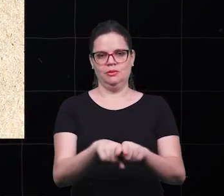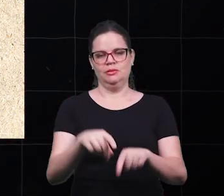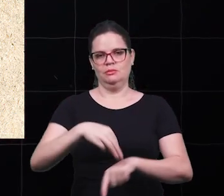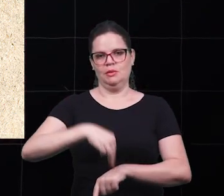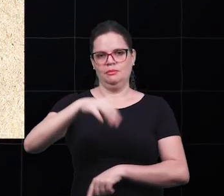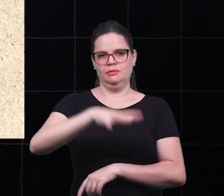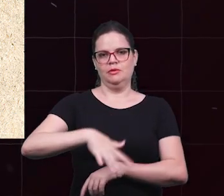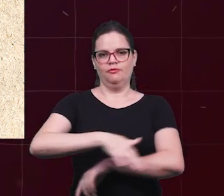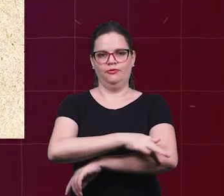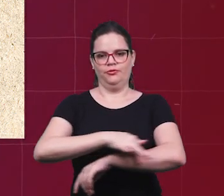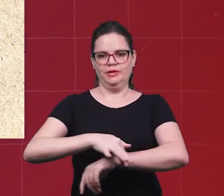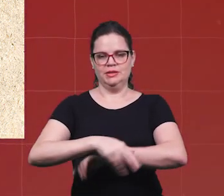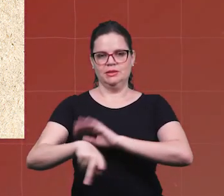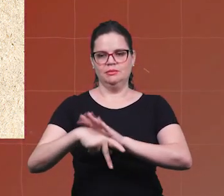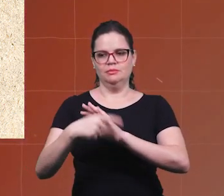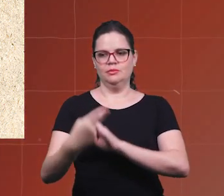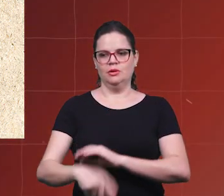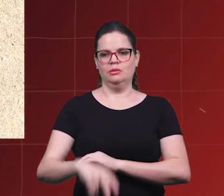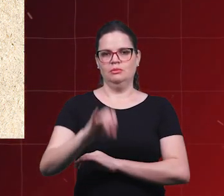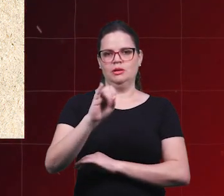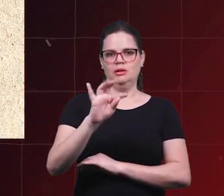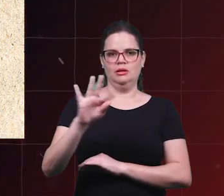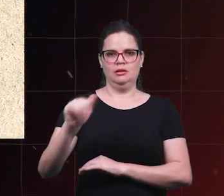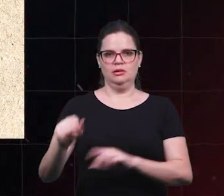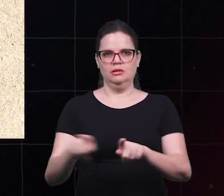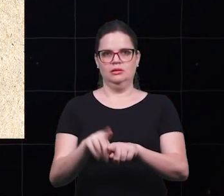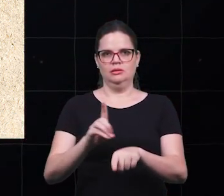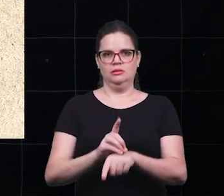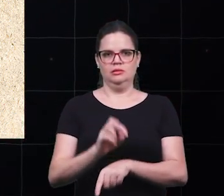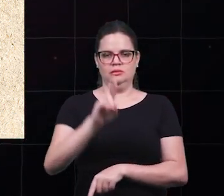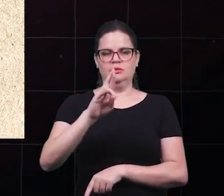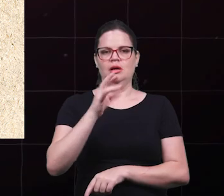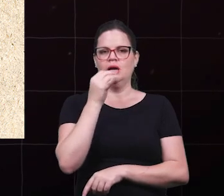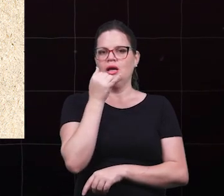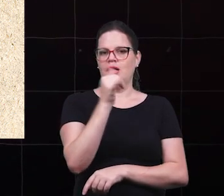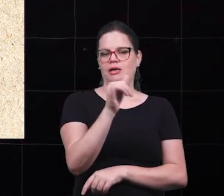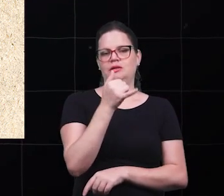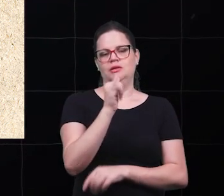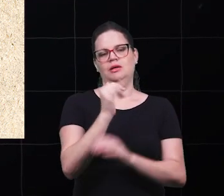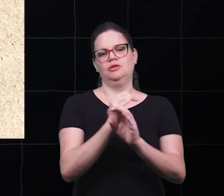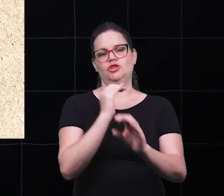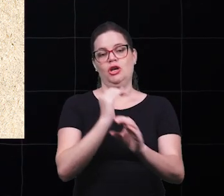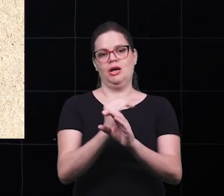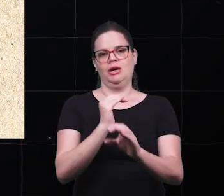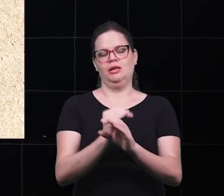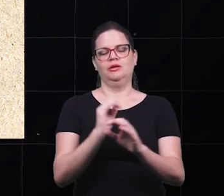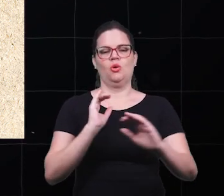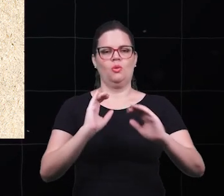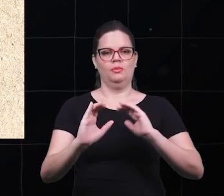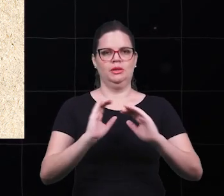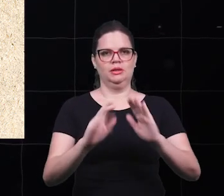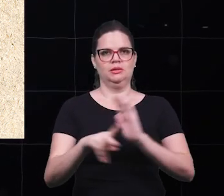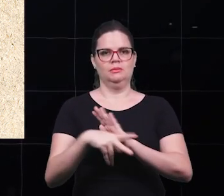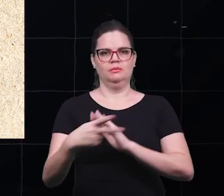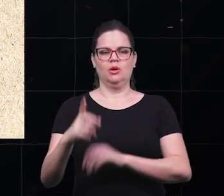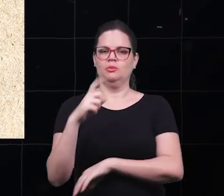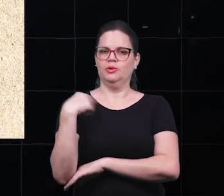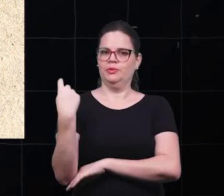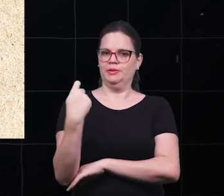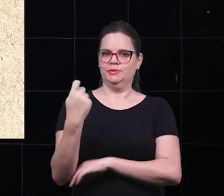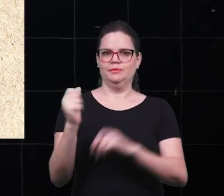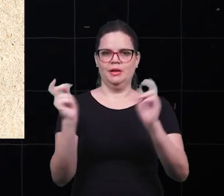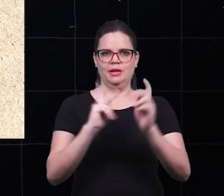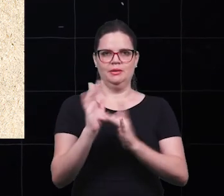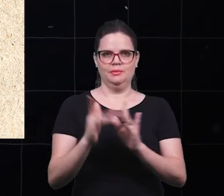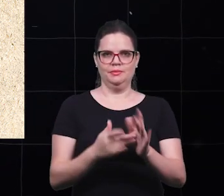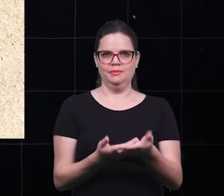em Física pelo ITA. É doutor em Engenharia de Telecomunicações pela Universidade Federal do Rio Grande do Norte. A paz